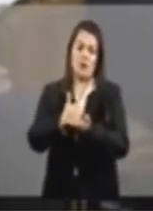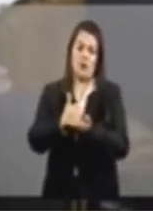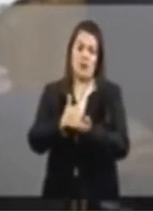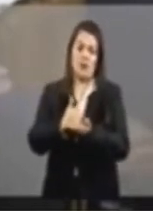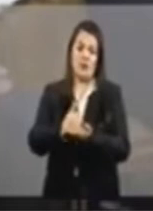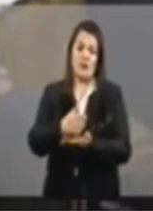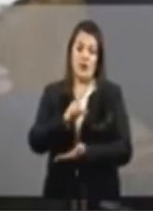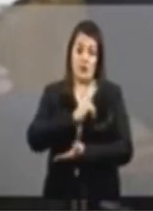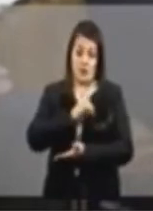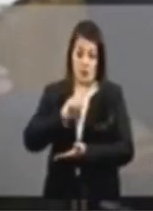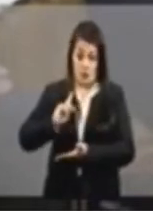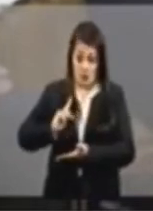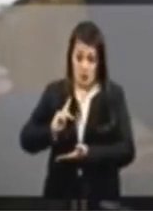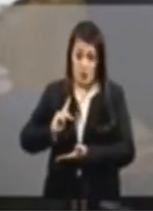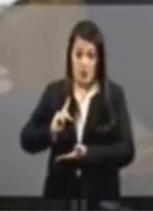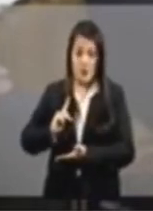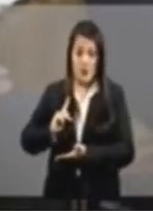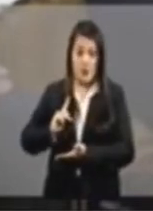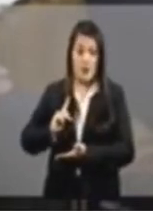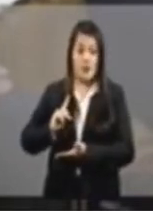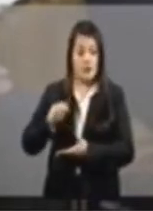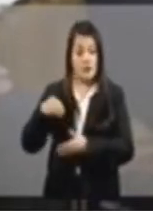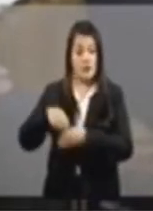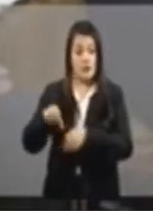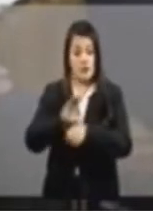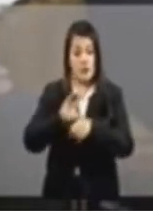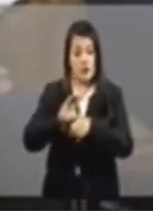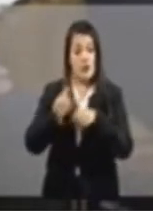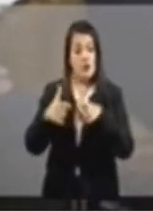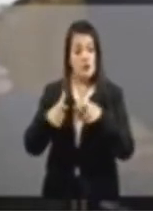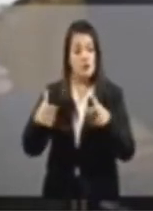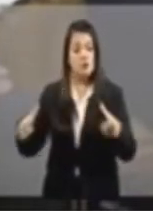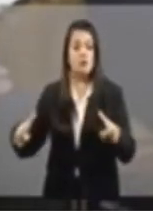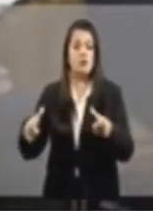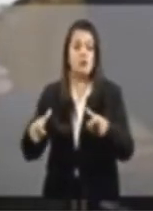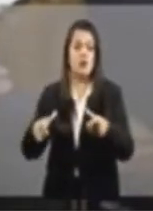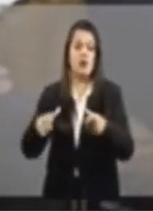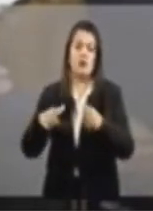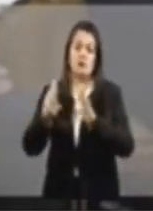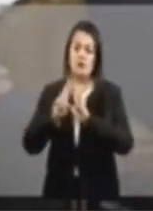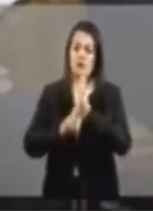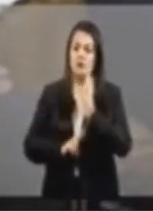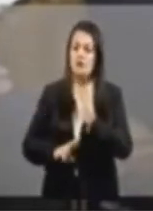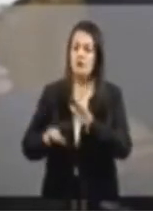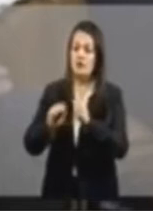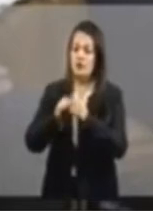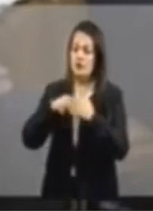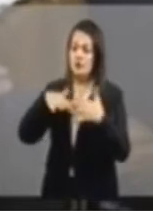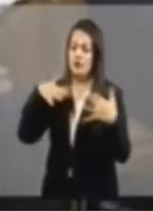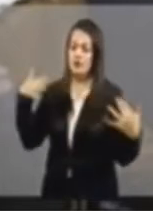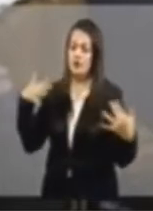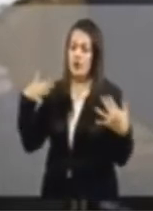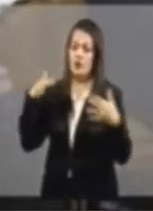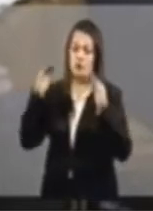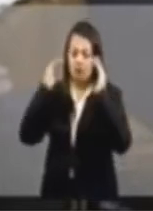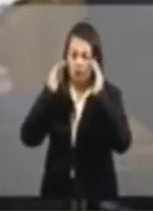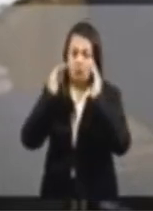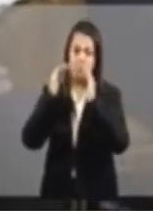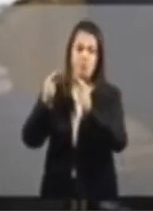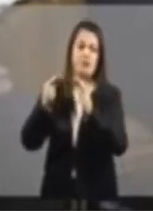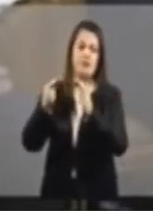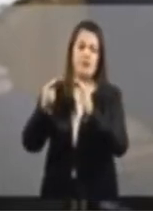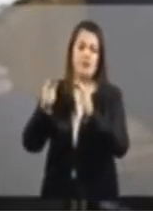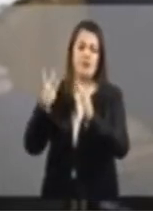condicional instrumento expressão do regime democrático desse modo todos os momentos positivos